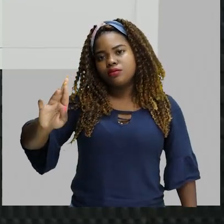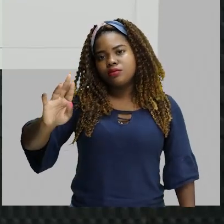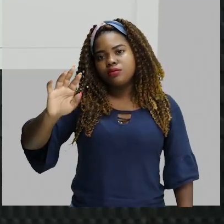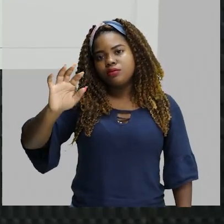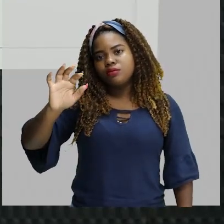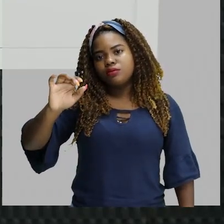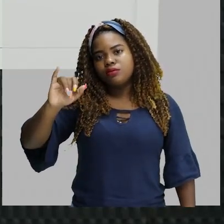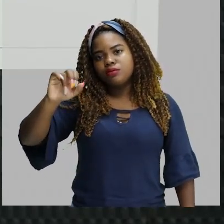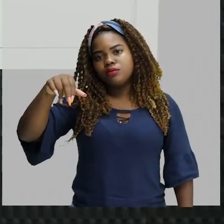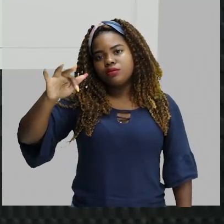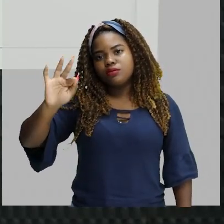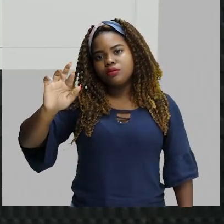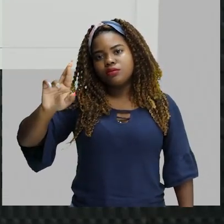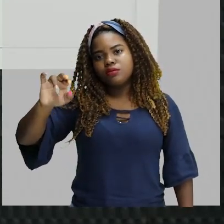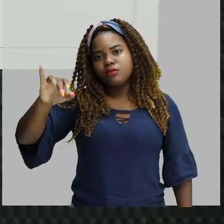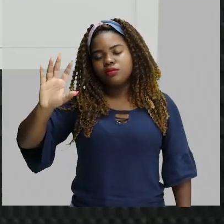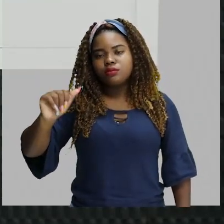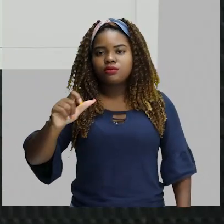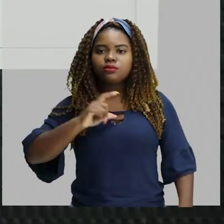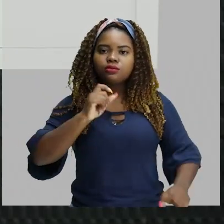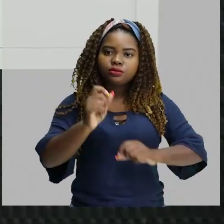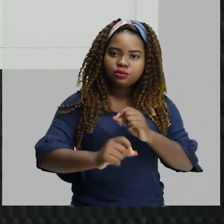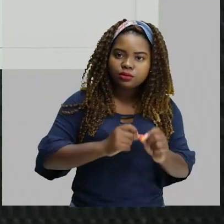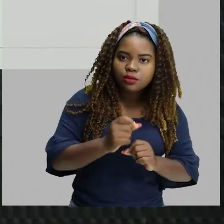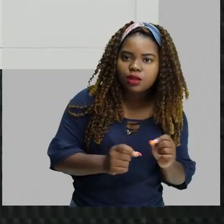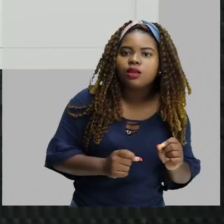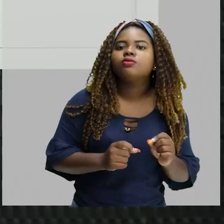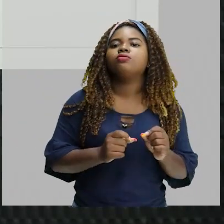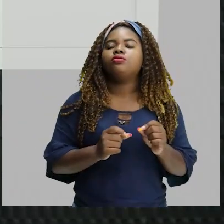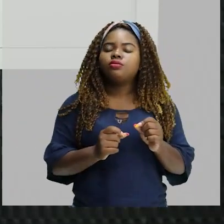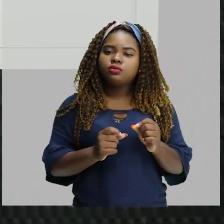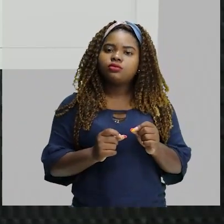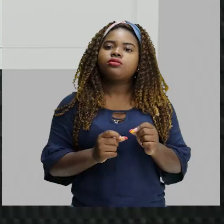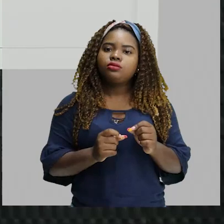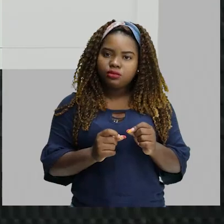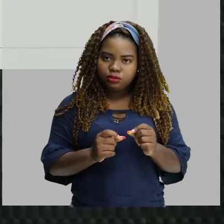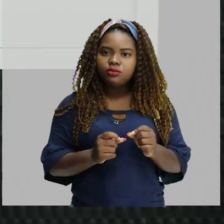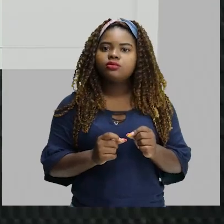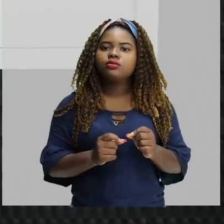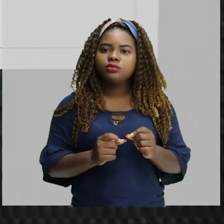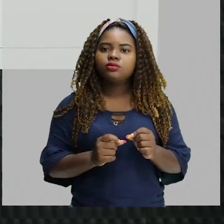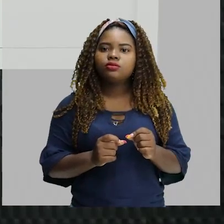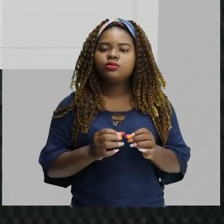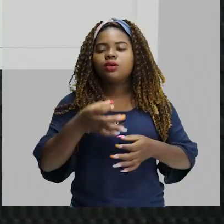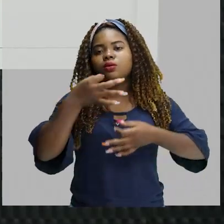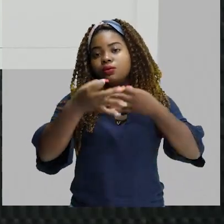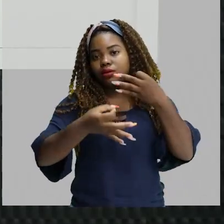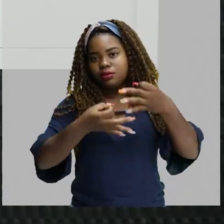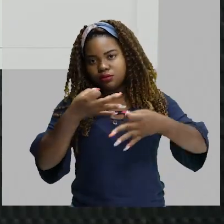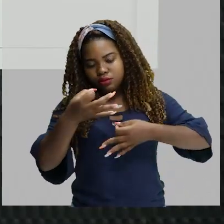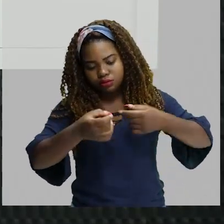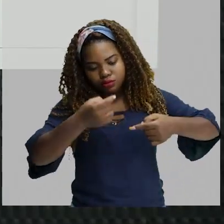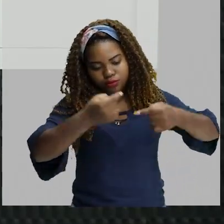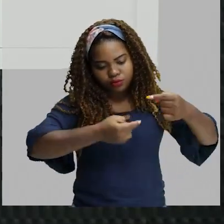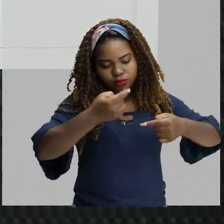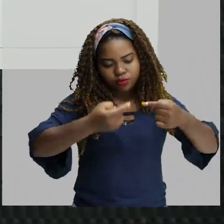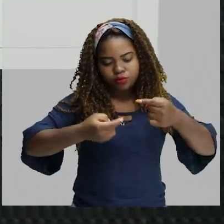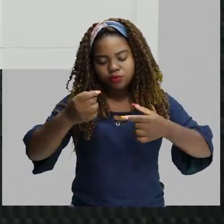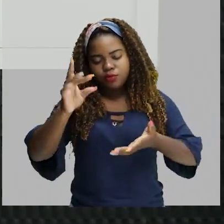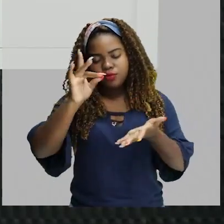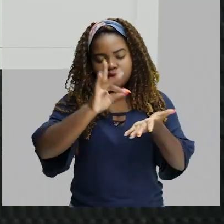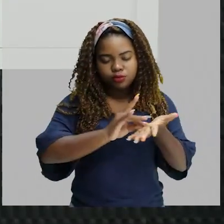argumento coerente estabelecendo, claro, respeitando, obviamente, e enquadrando dentro de todo esse aparato que ele vai